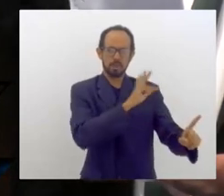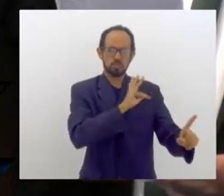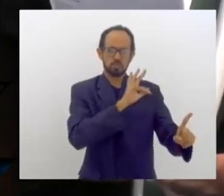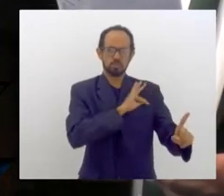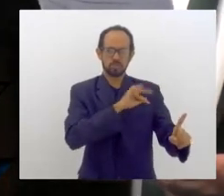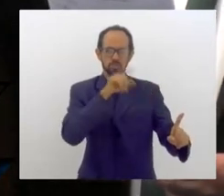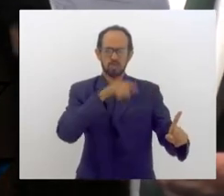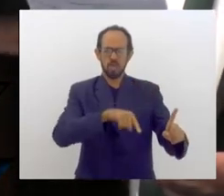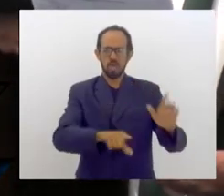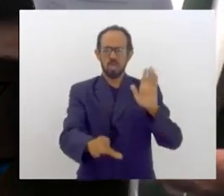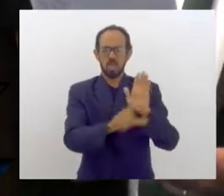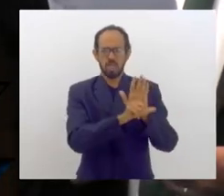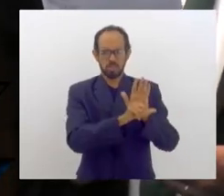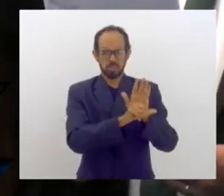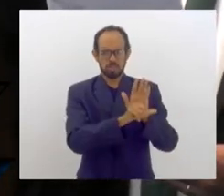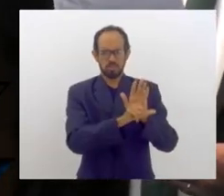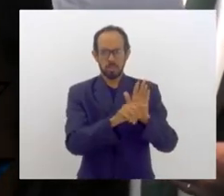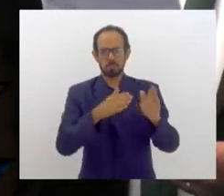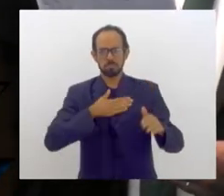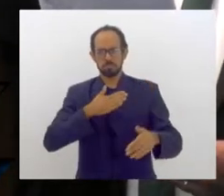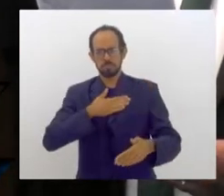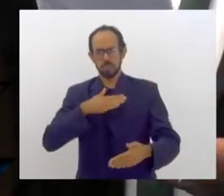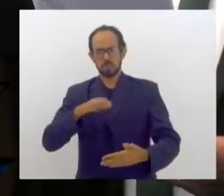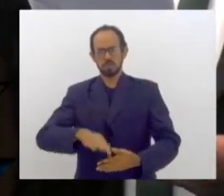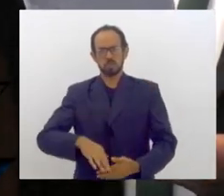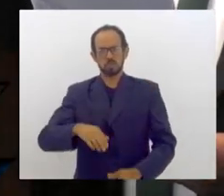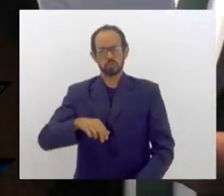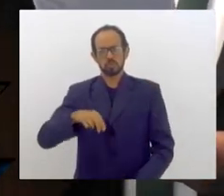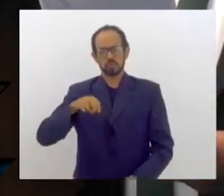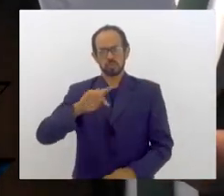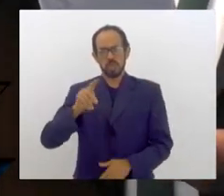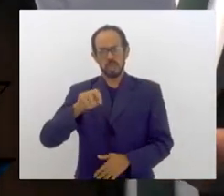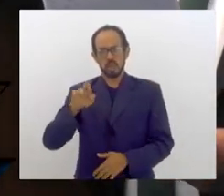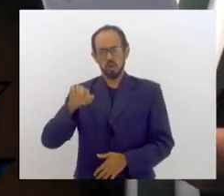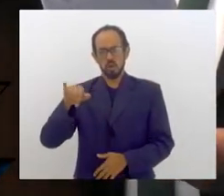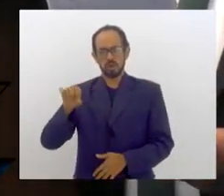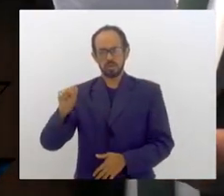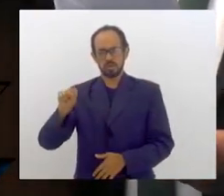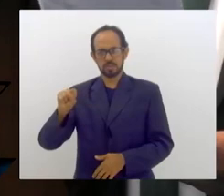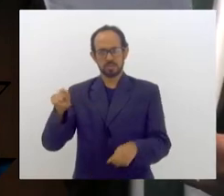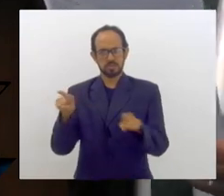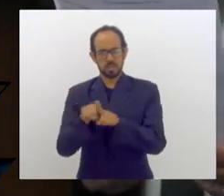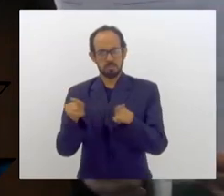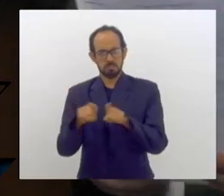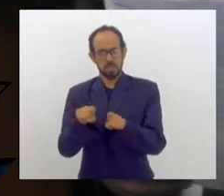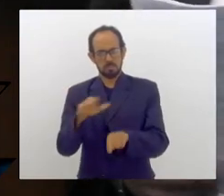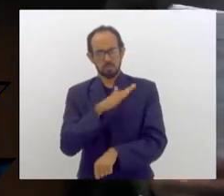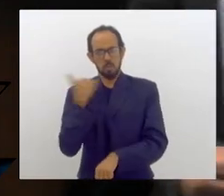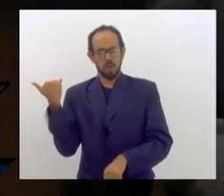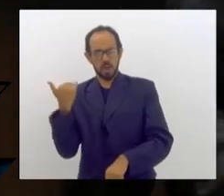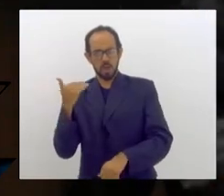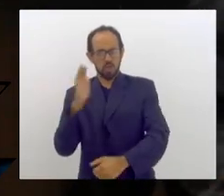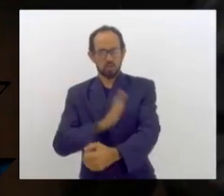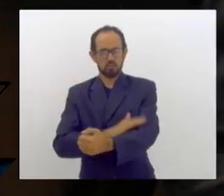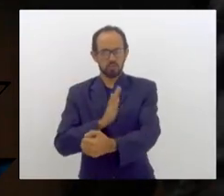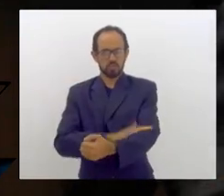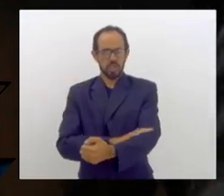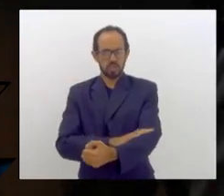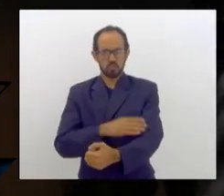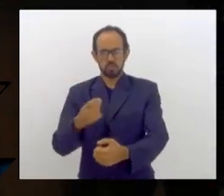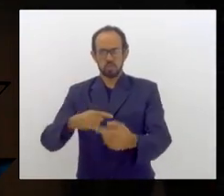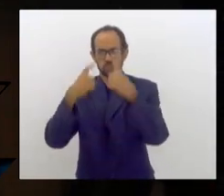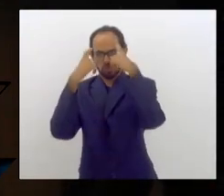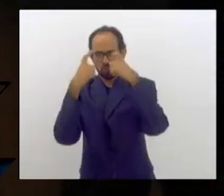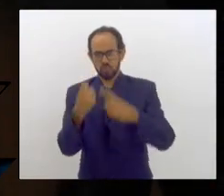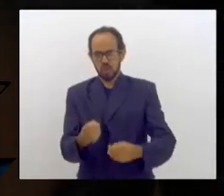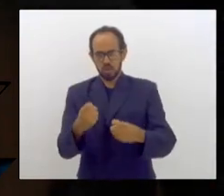chove. Meus heróis também morreram de overdose, de violência sob coturnos de quem